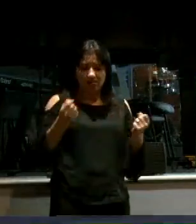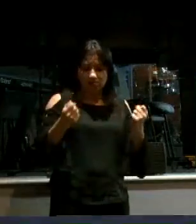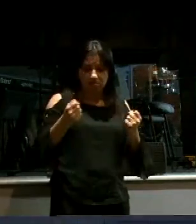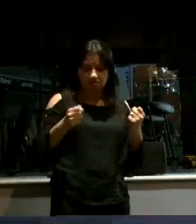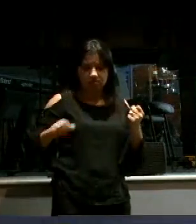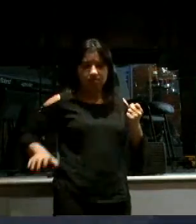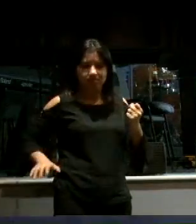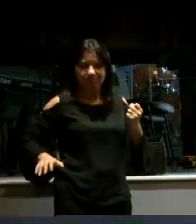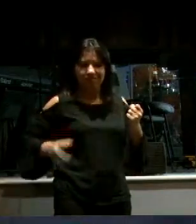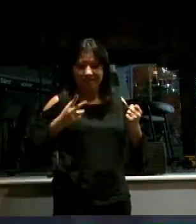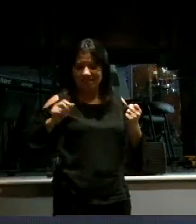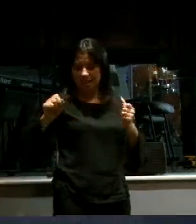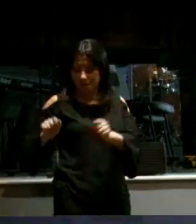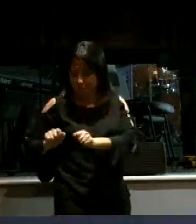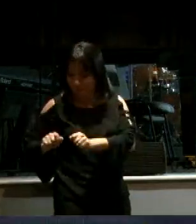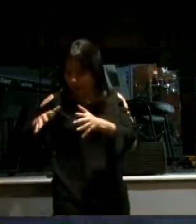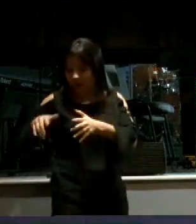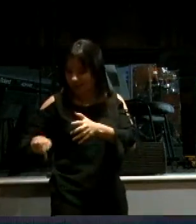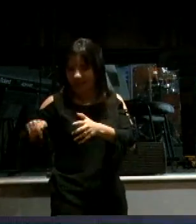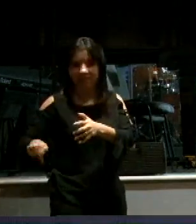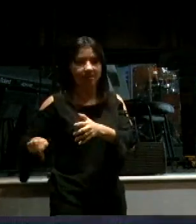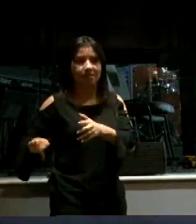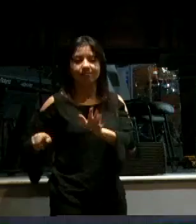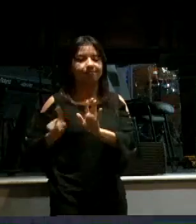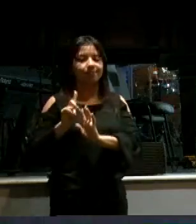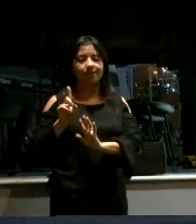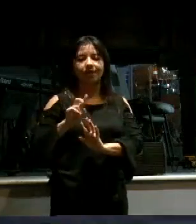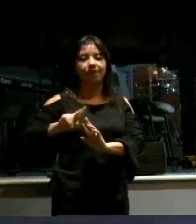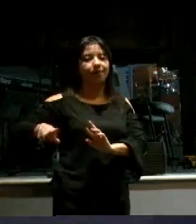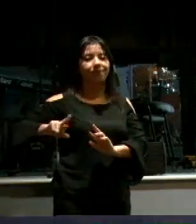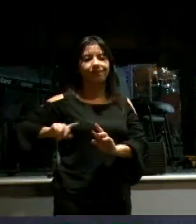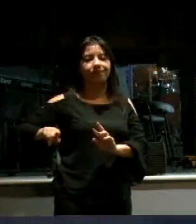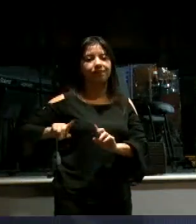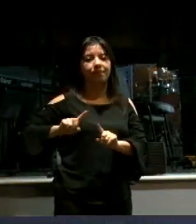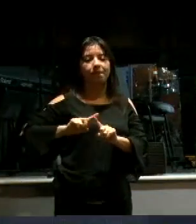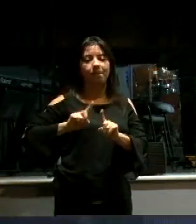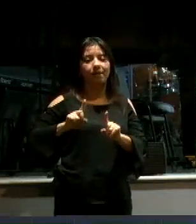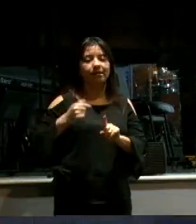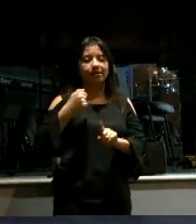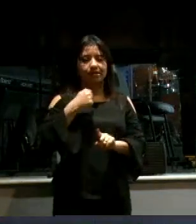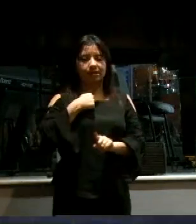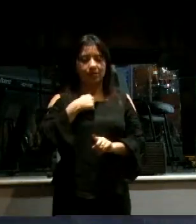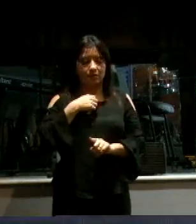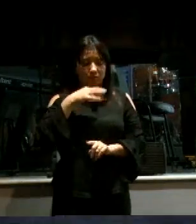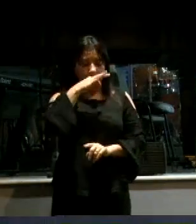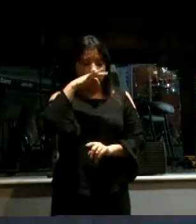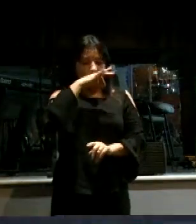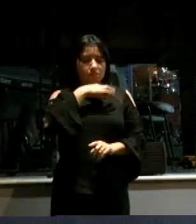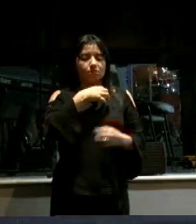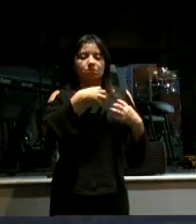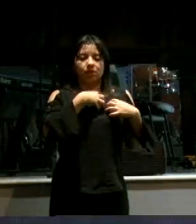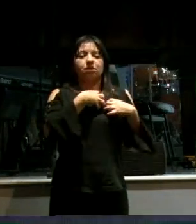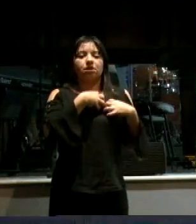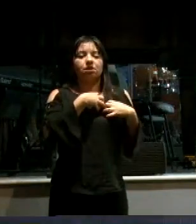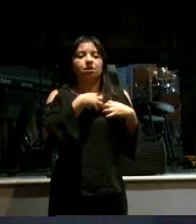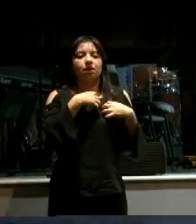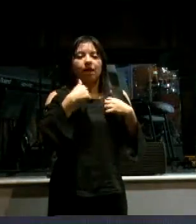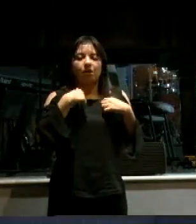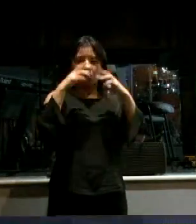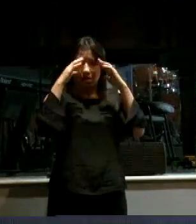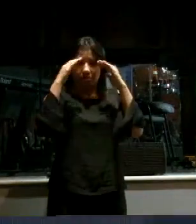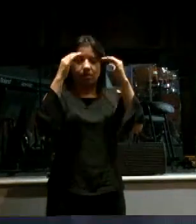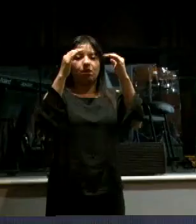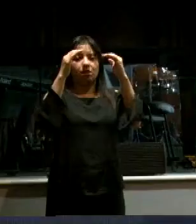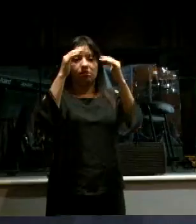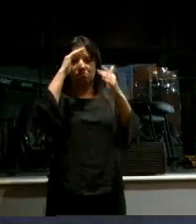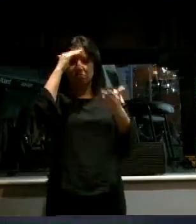O milagre acontece quando você, que é dirigido por Deus, obedece e